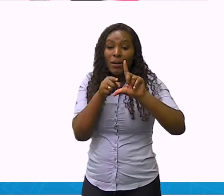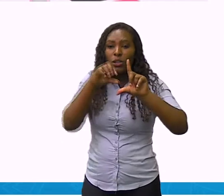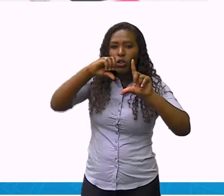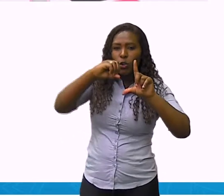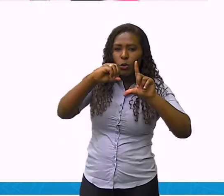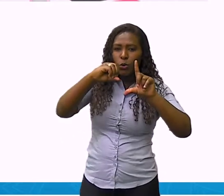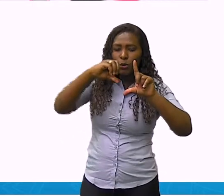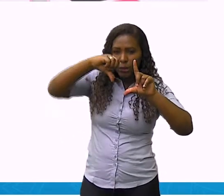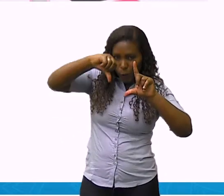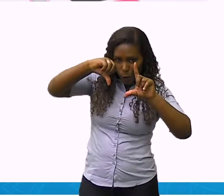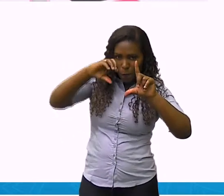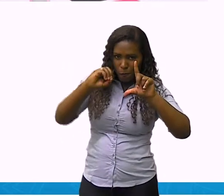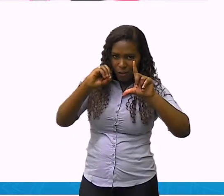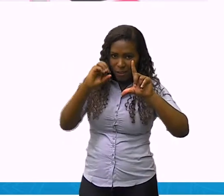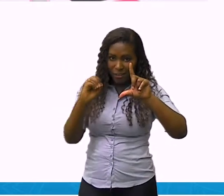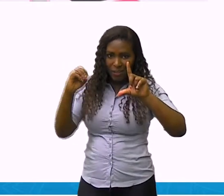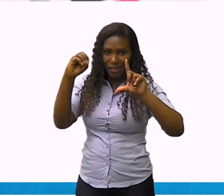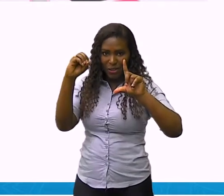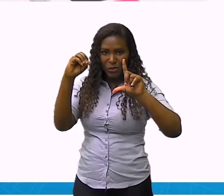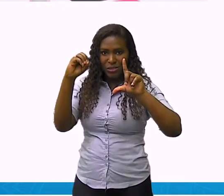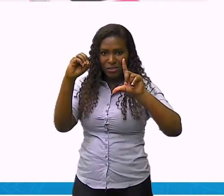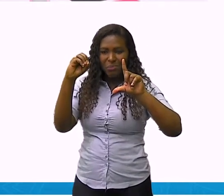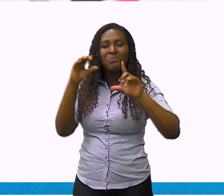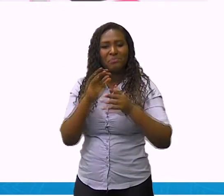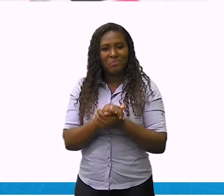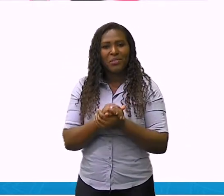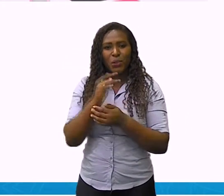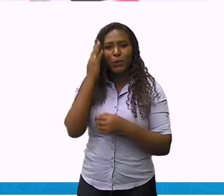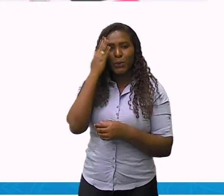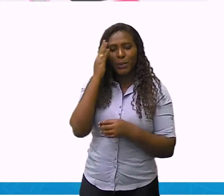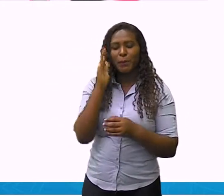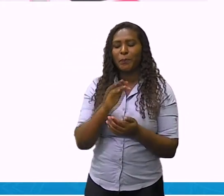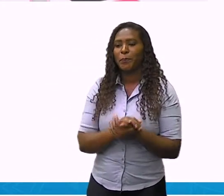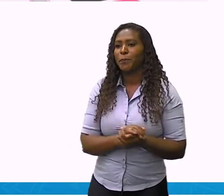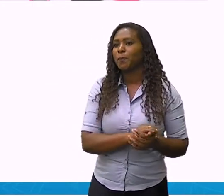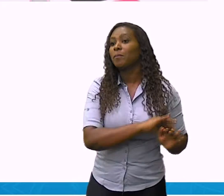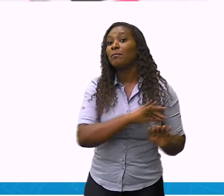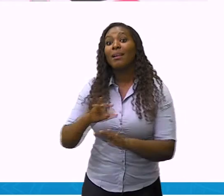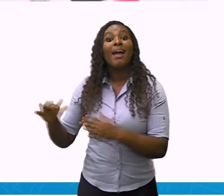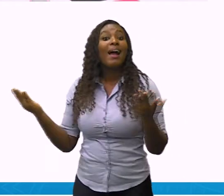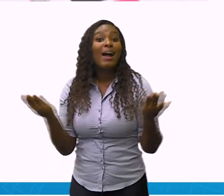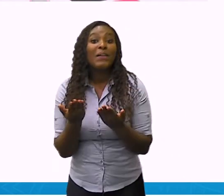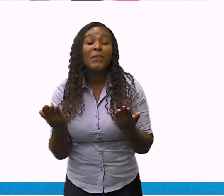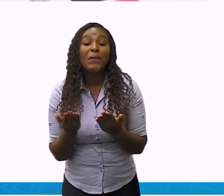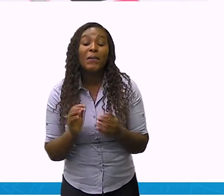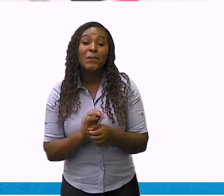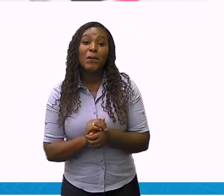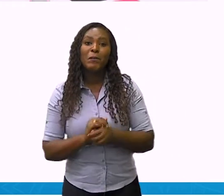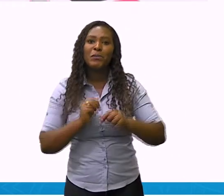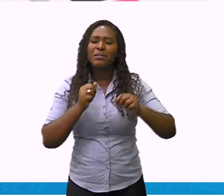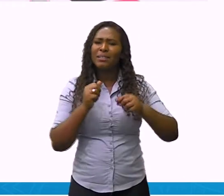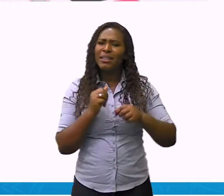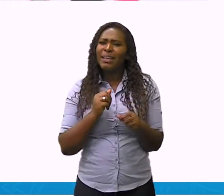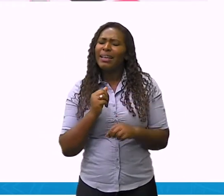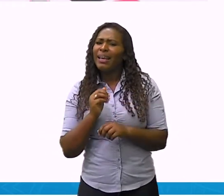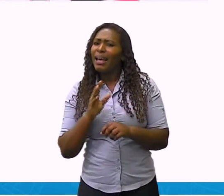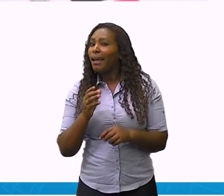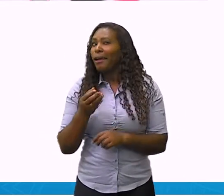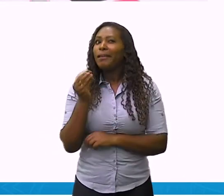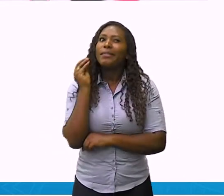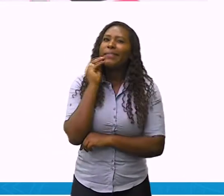diagonais são perpendiculares entre si. Agora nós vamos testar os